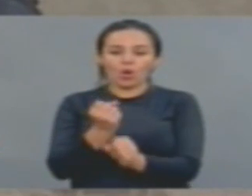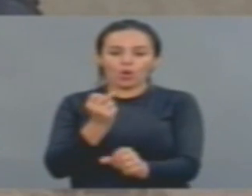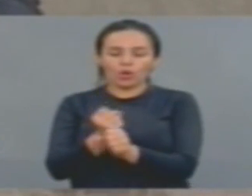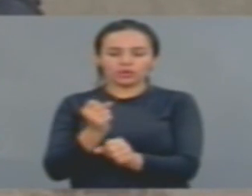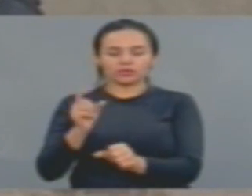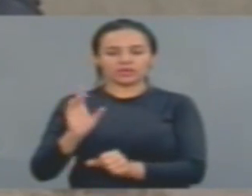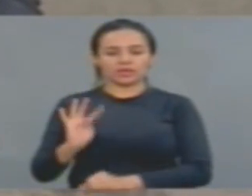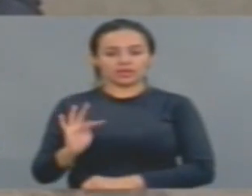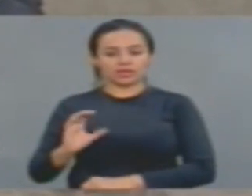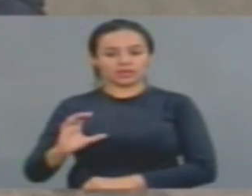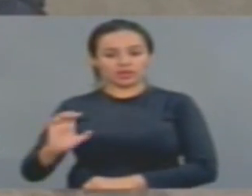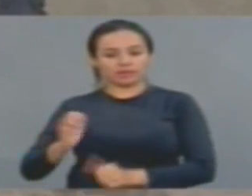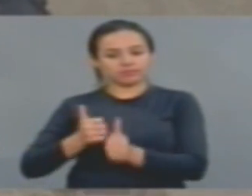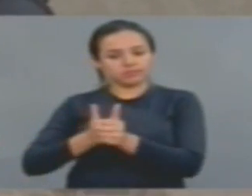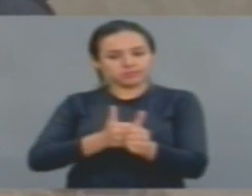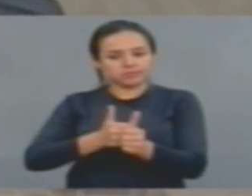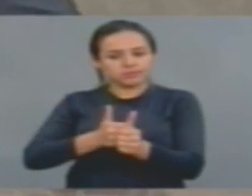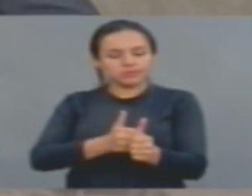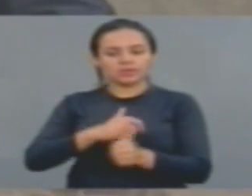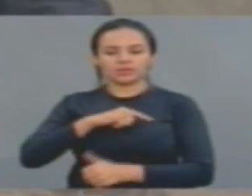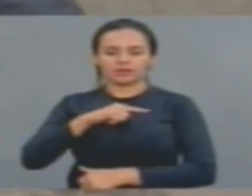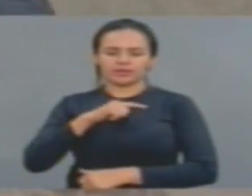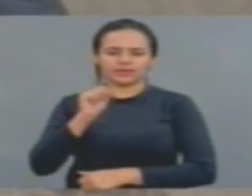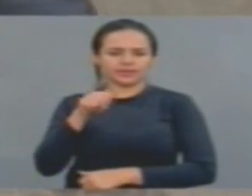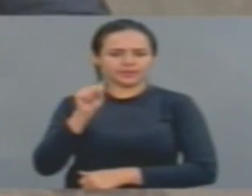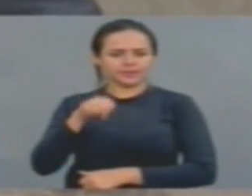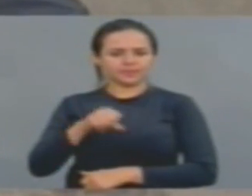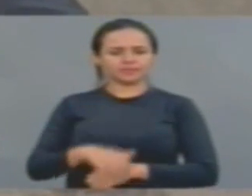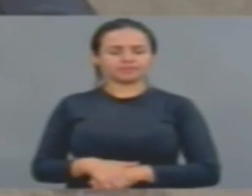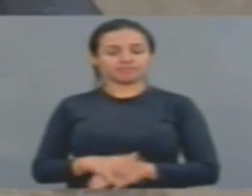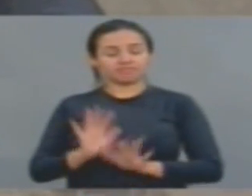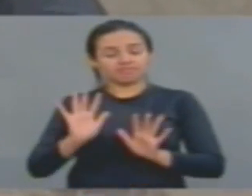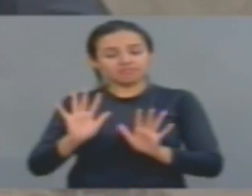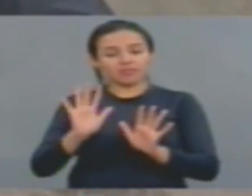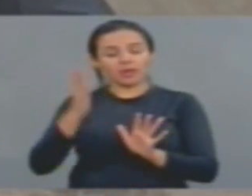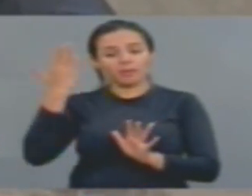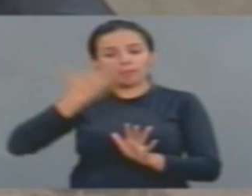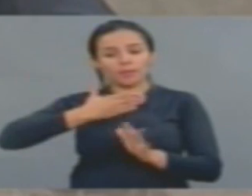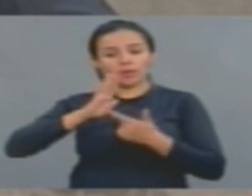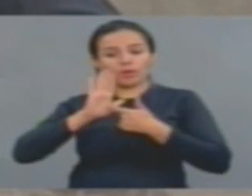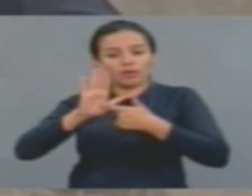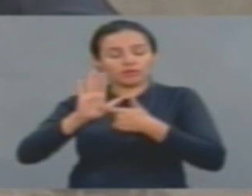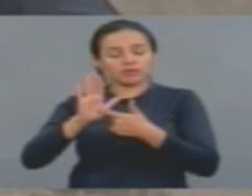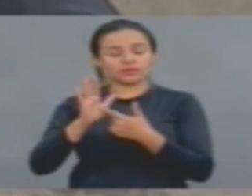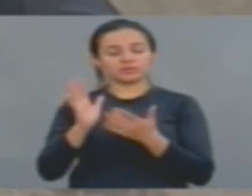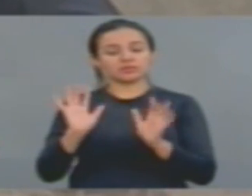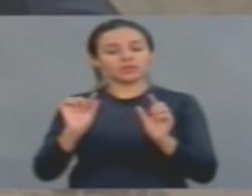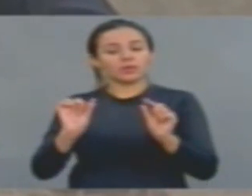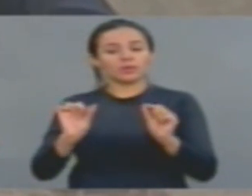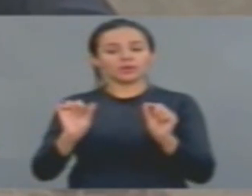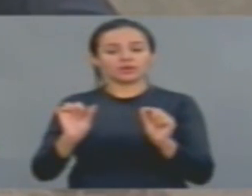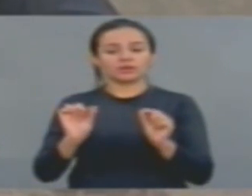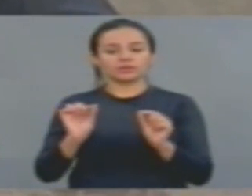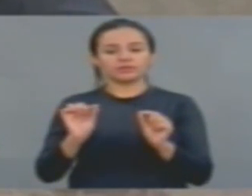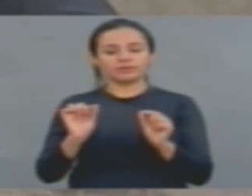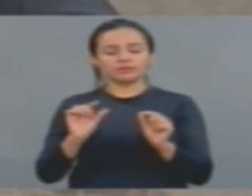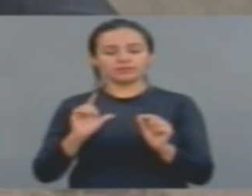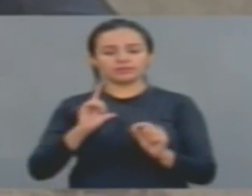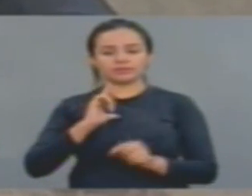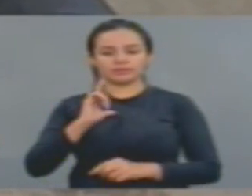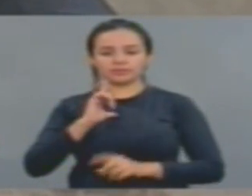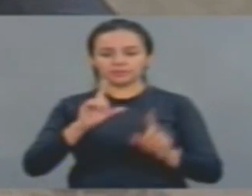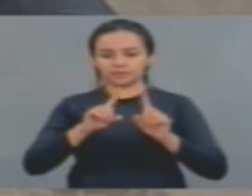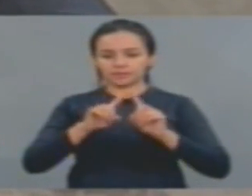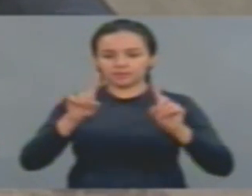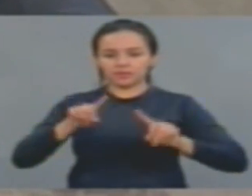partir desse princípio. Eu parto do princípio que, até que me prove o contrário, que as coisas estão sendo feitas de acordo com o que o plano